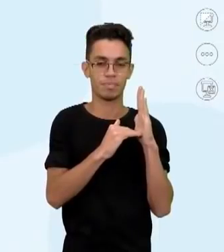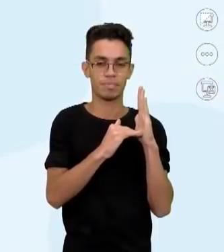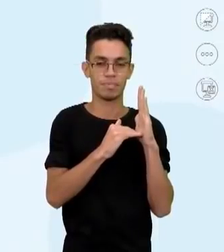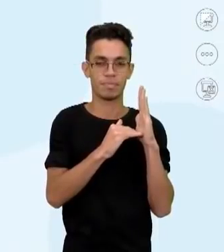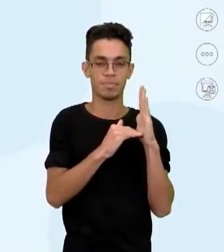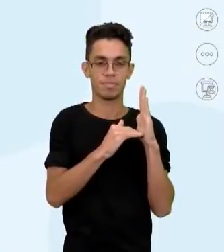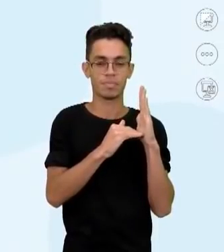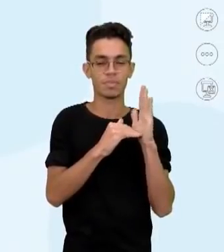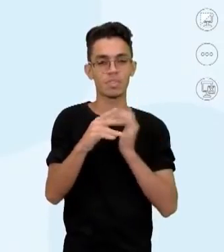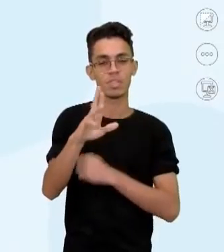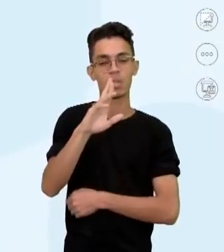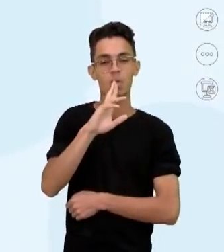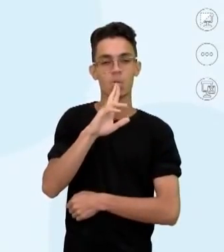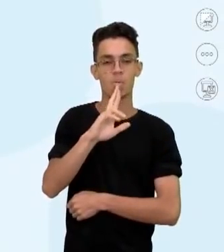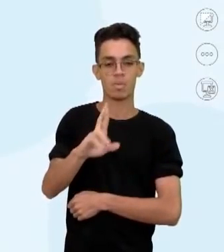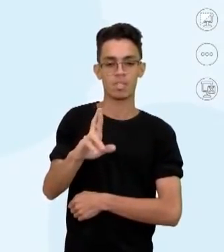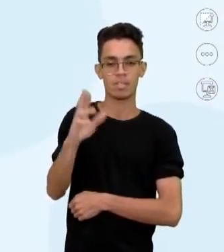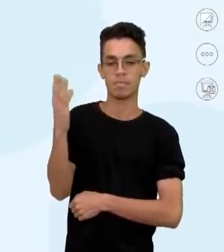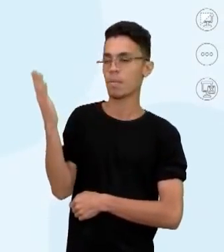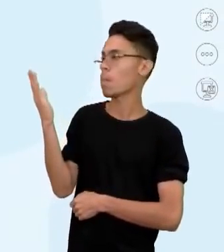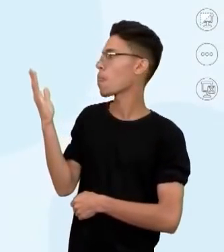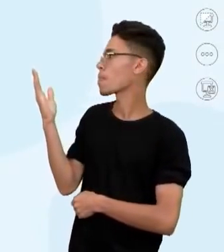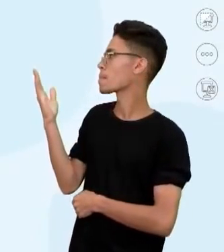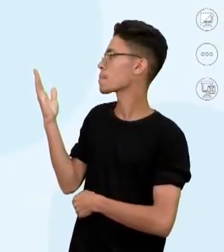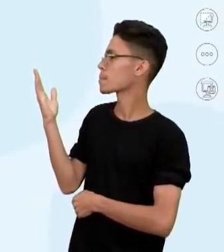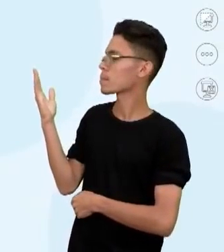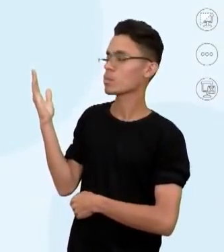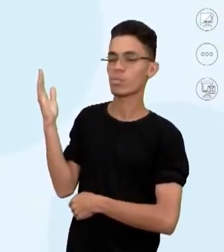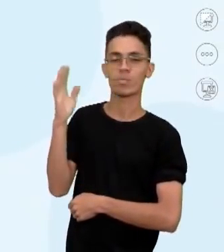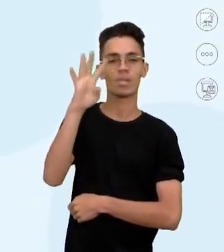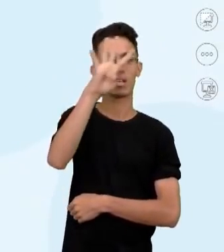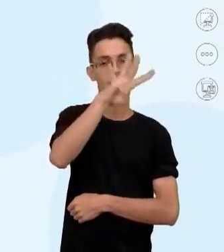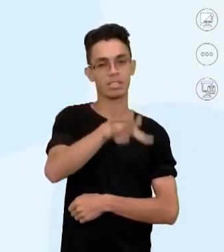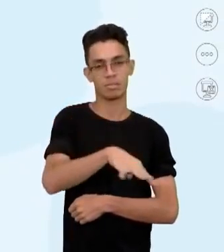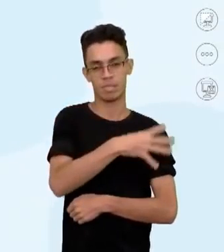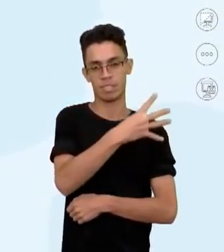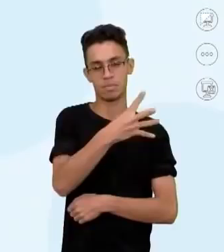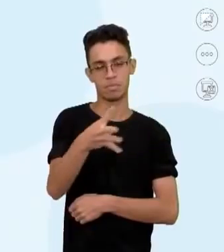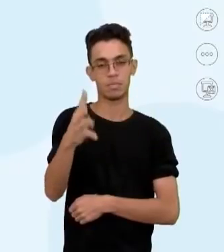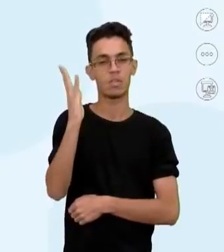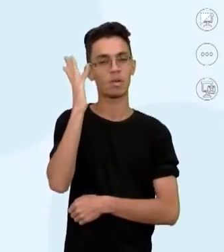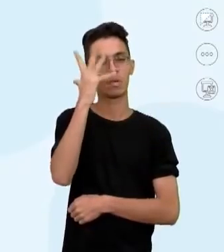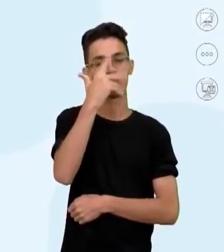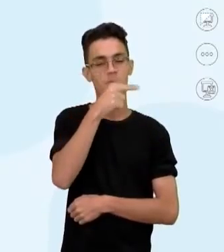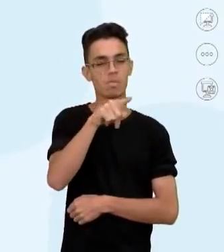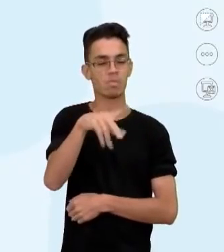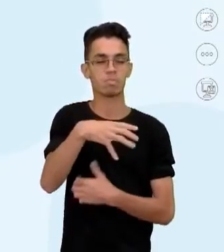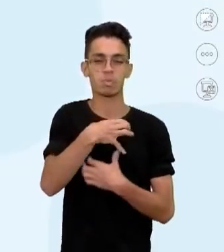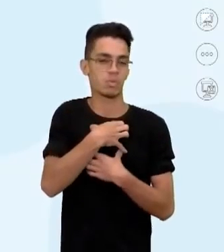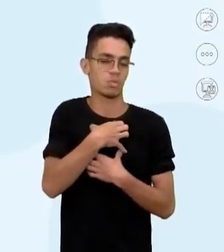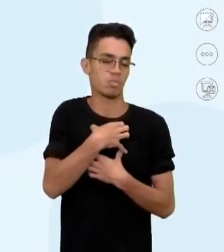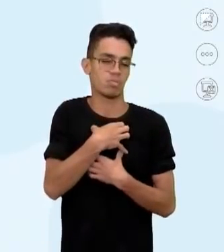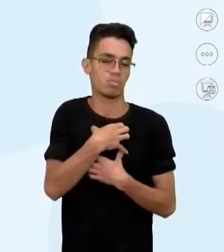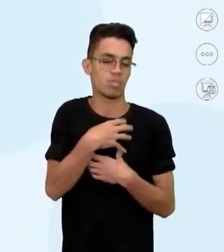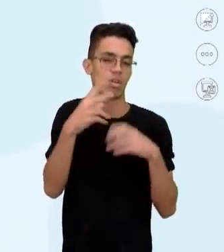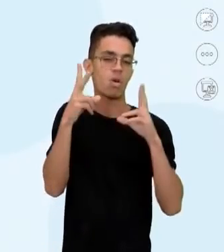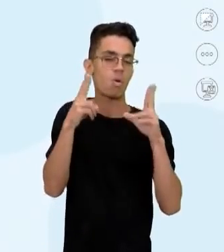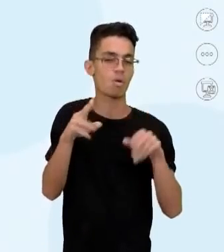vocês uma resposta que eu coloquei bonitinho. Eu coloco essas tabelinhas para ficar bonitinho, mas vocês podem fazer do jeito que eu fiz ali,